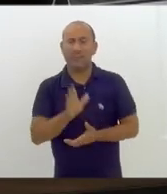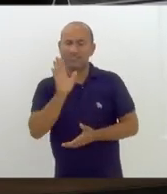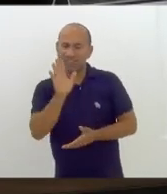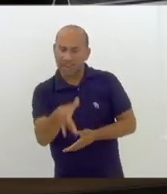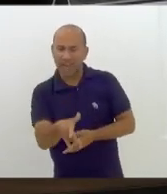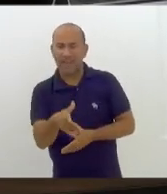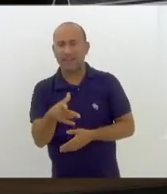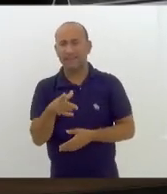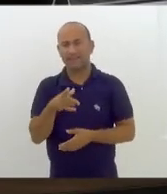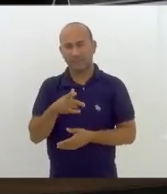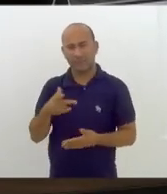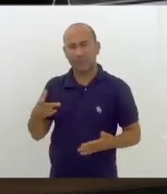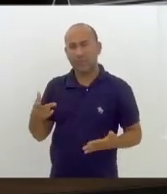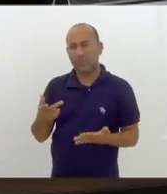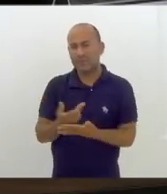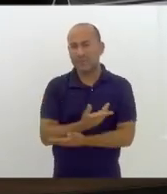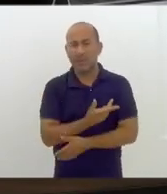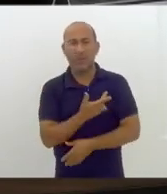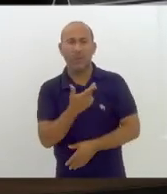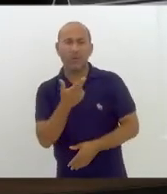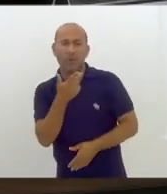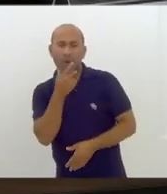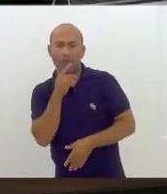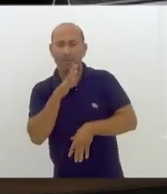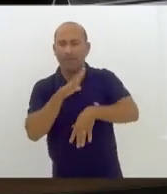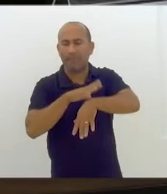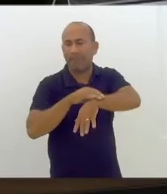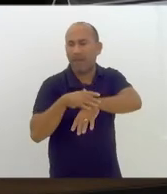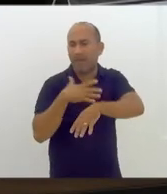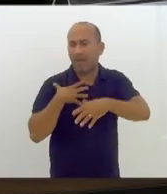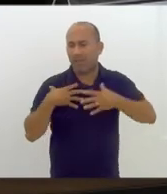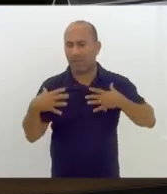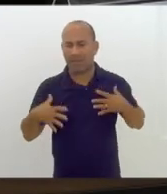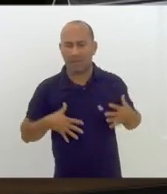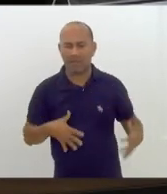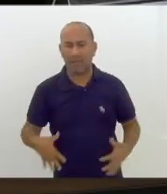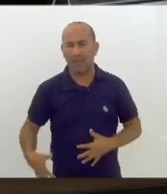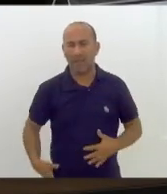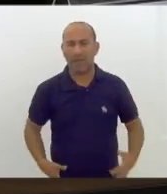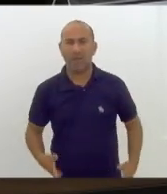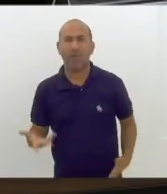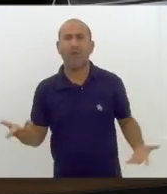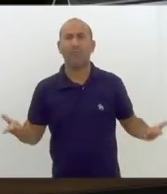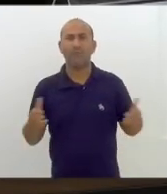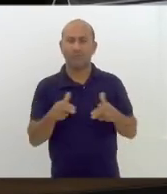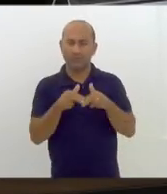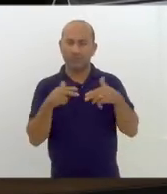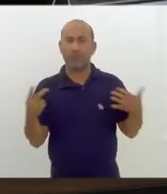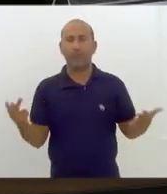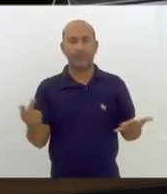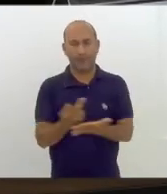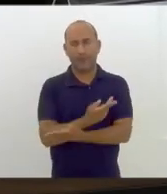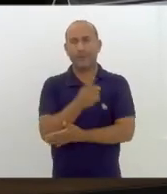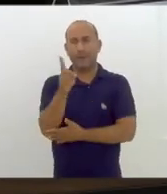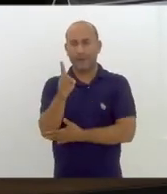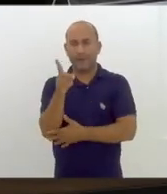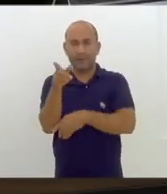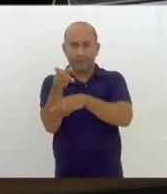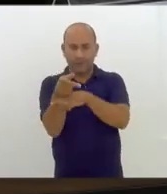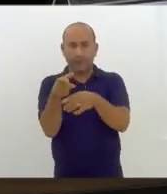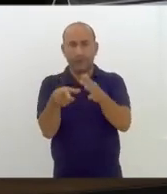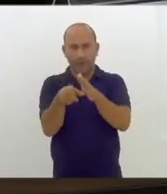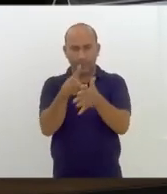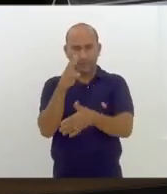passaram mãos em mulheres, que já seguraram mulheres, como está brilhantemente ilustrado nesse documentário,